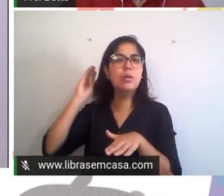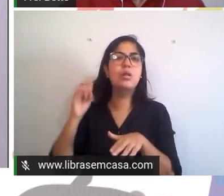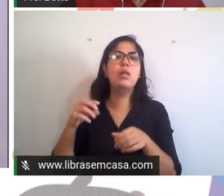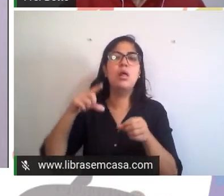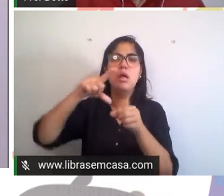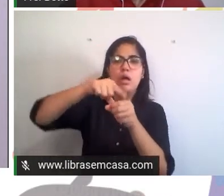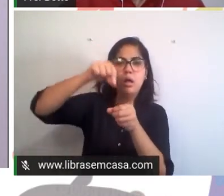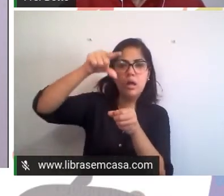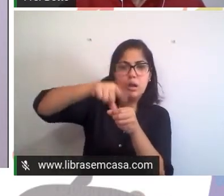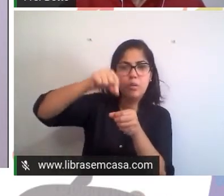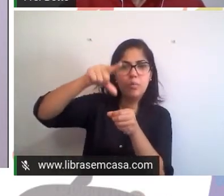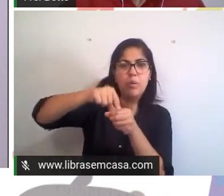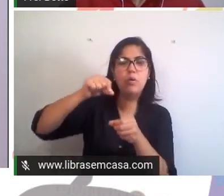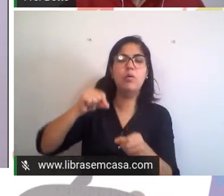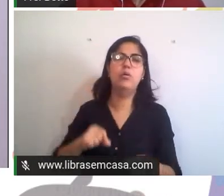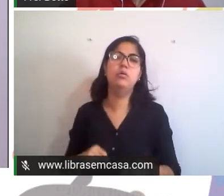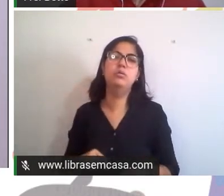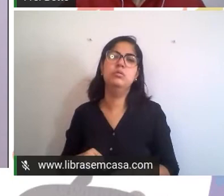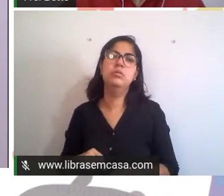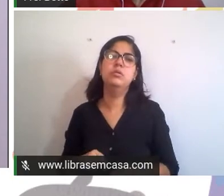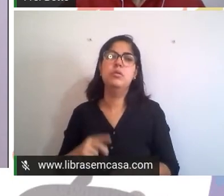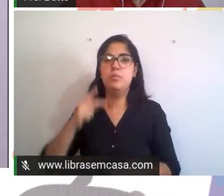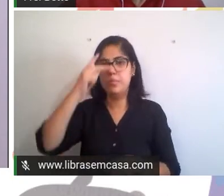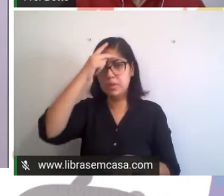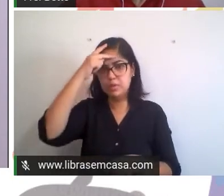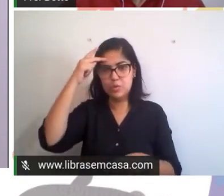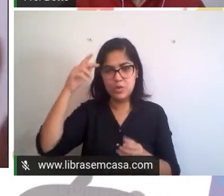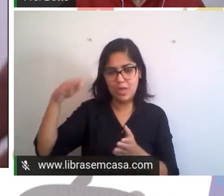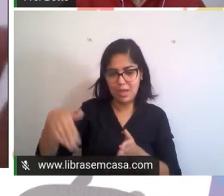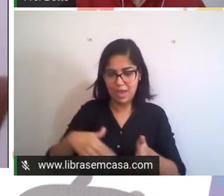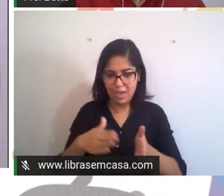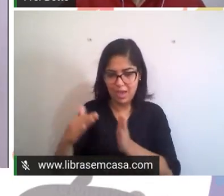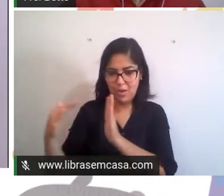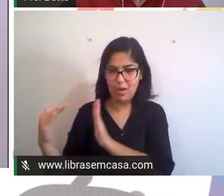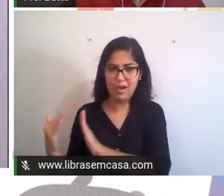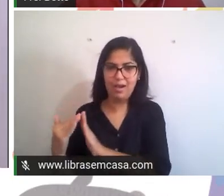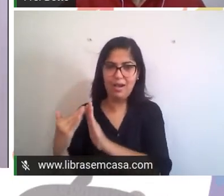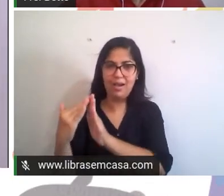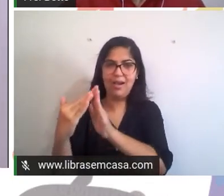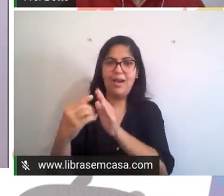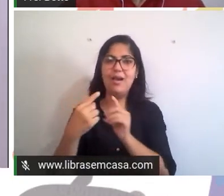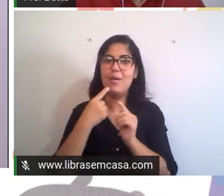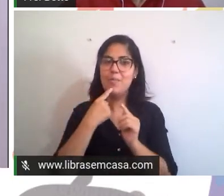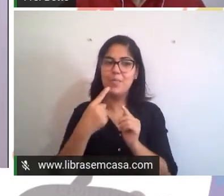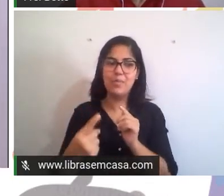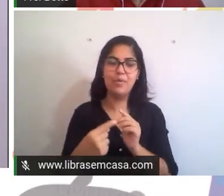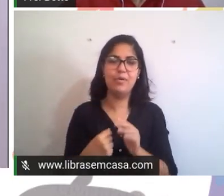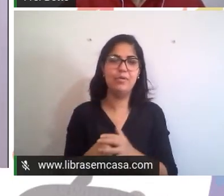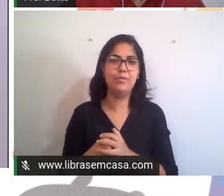quilombolas, muitas pessoas ribeirinhas, etc., sabem